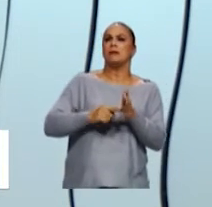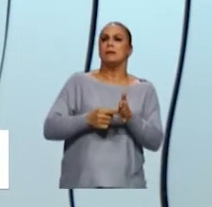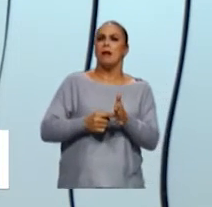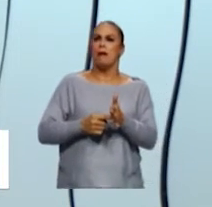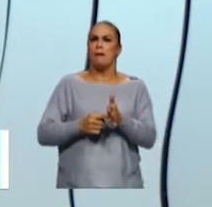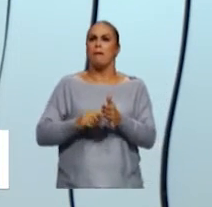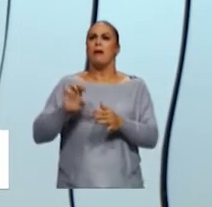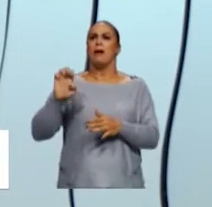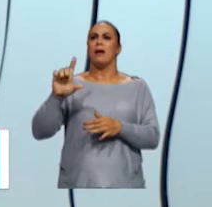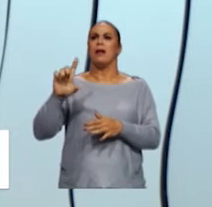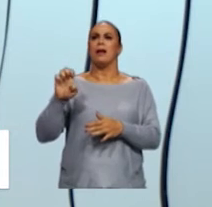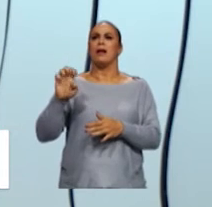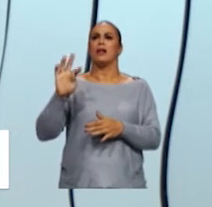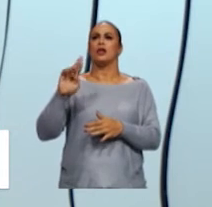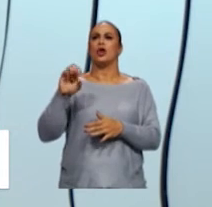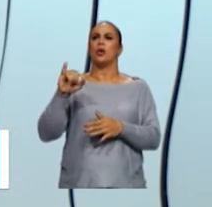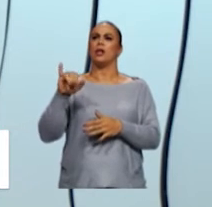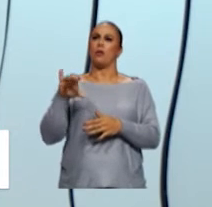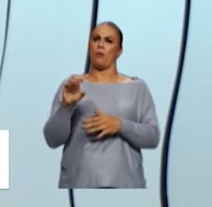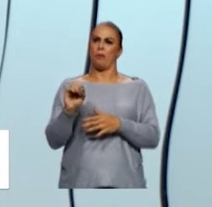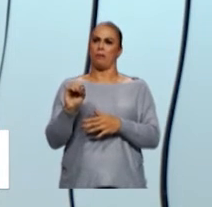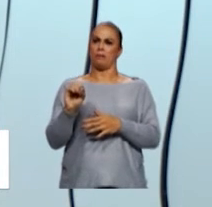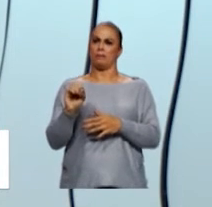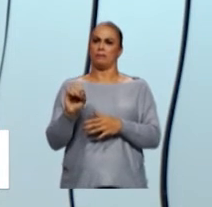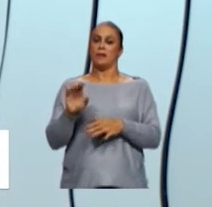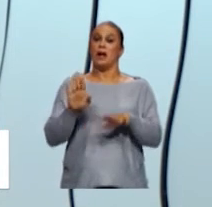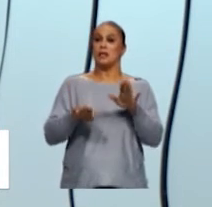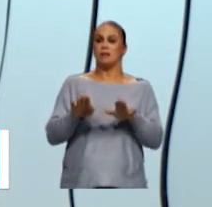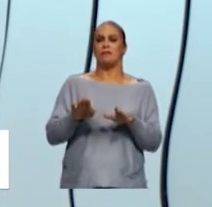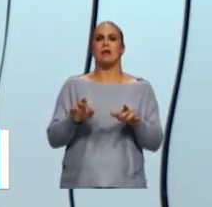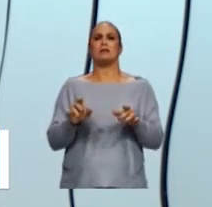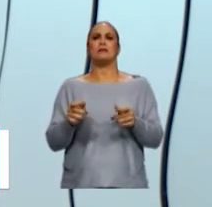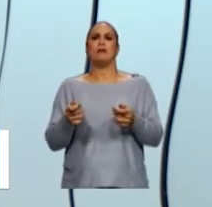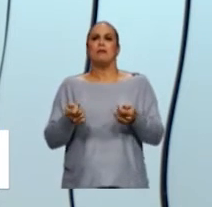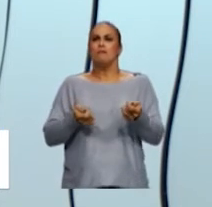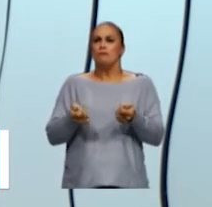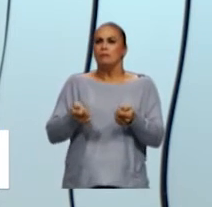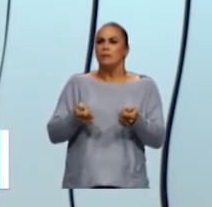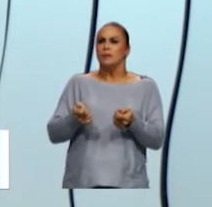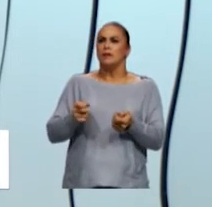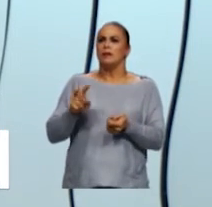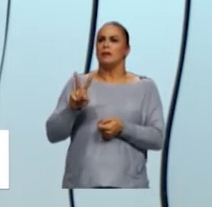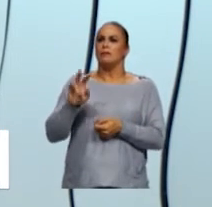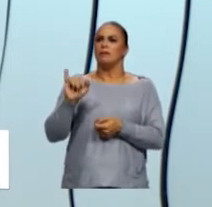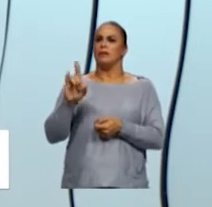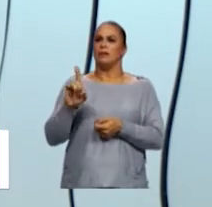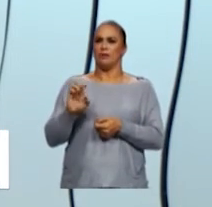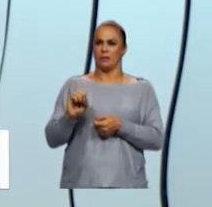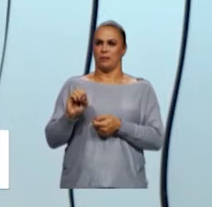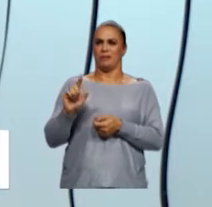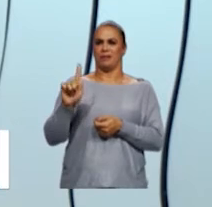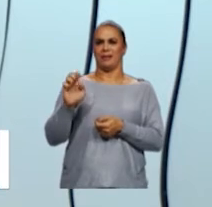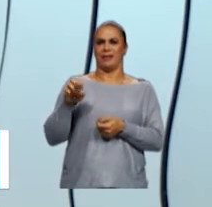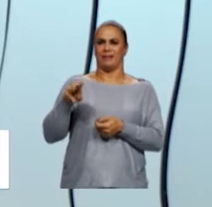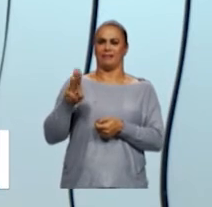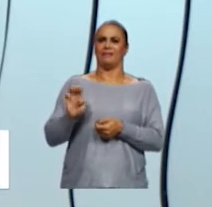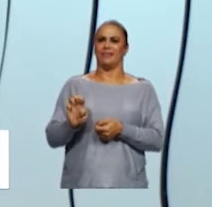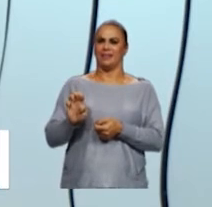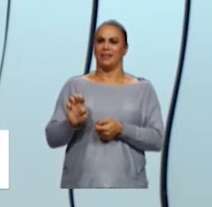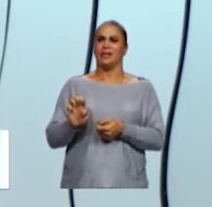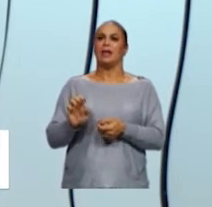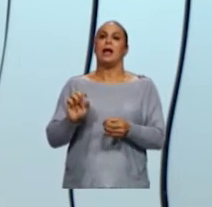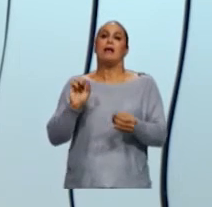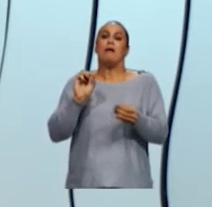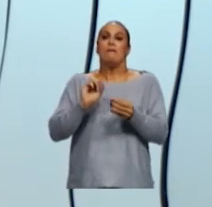às vezes a placa do seu videogame, ela foi feita na Zona Franca de Manaus, mas com uma peça que veio